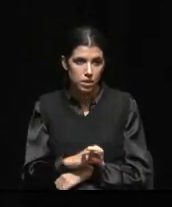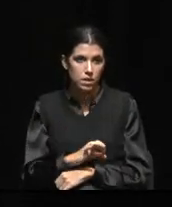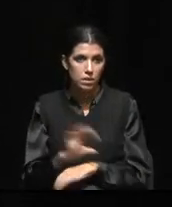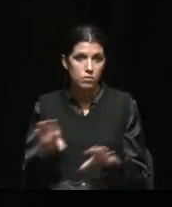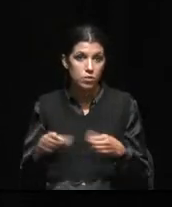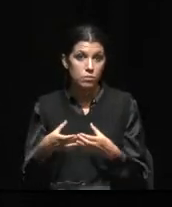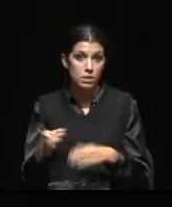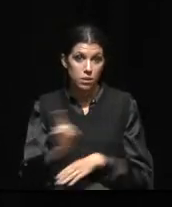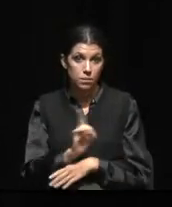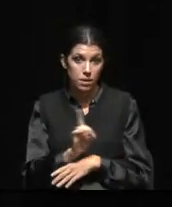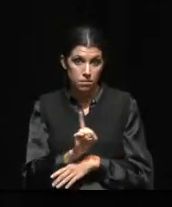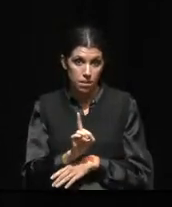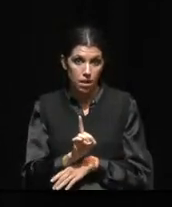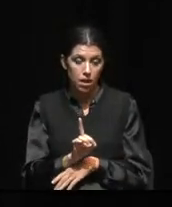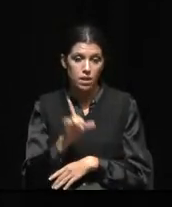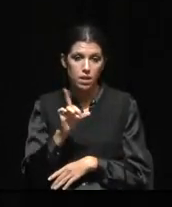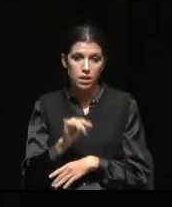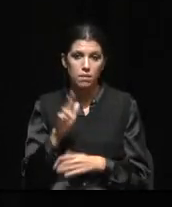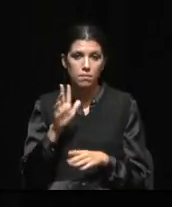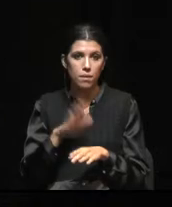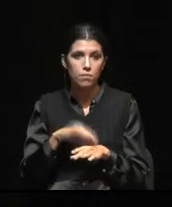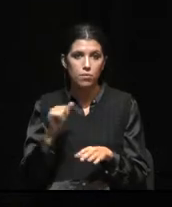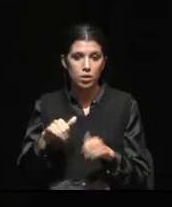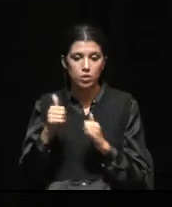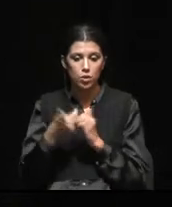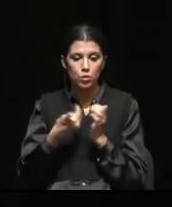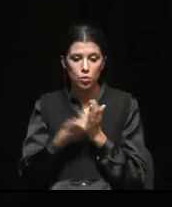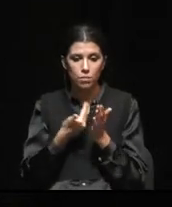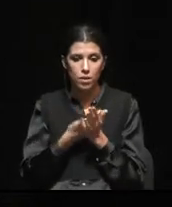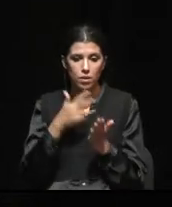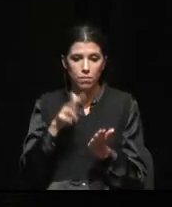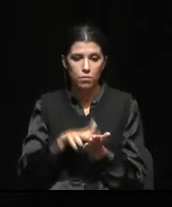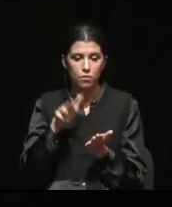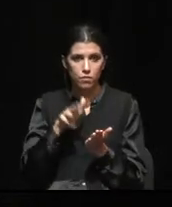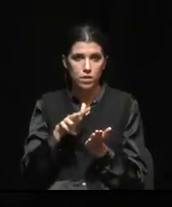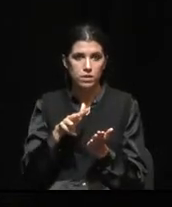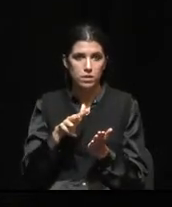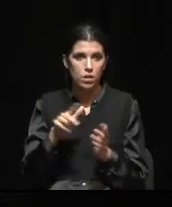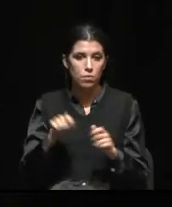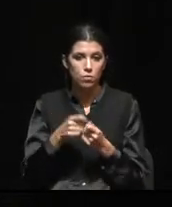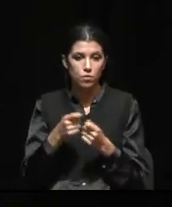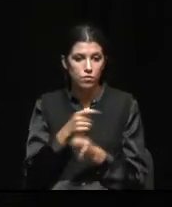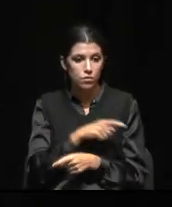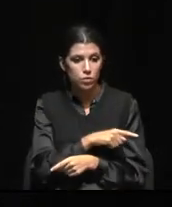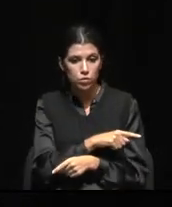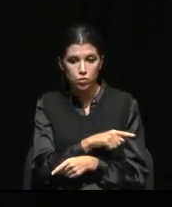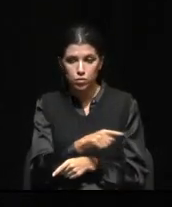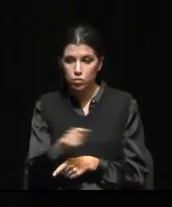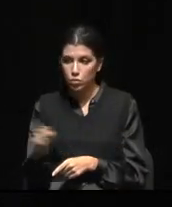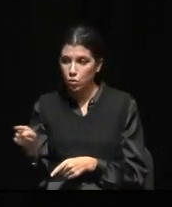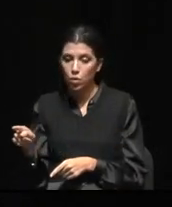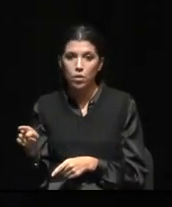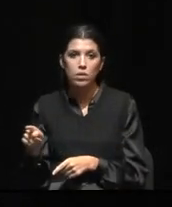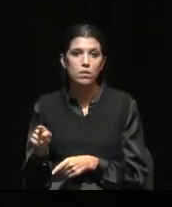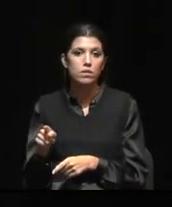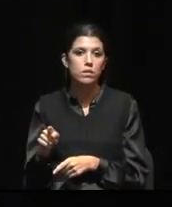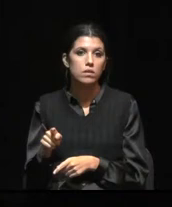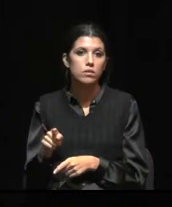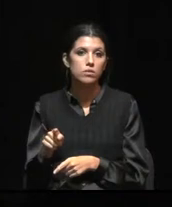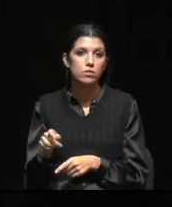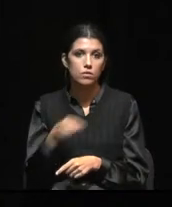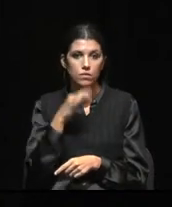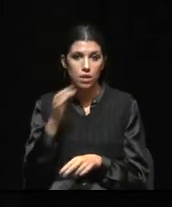na primeira comissão e também com a aprovação deste documento todas as forças políticas que aqui se vieram pronunciar sobre